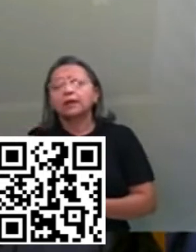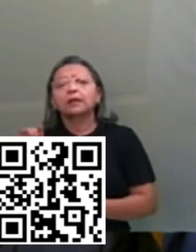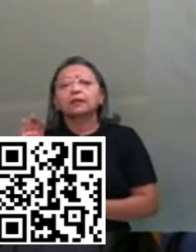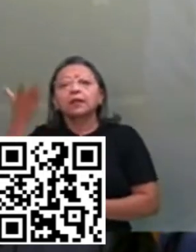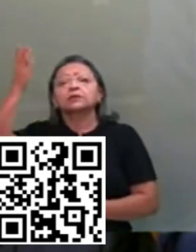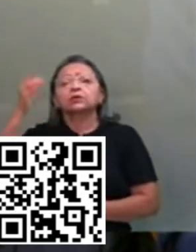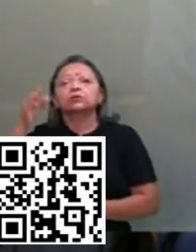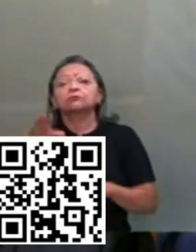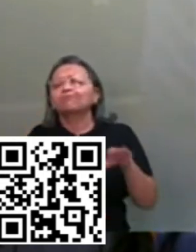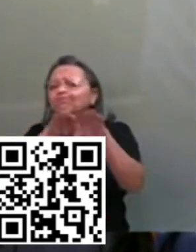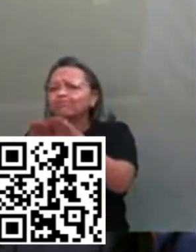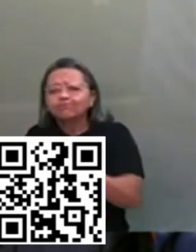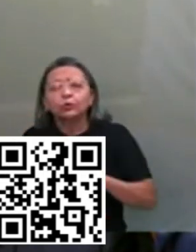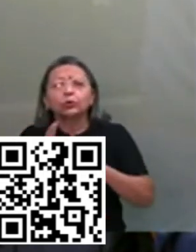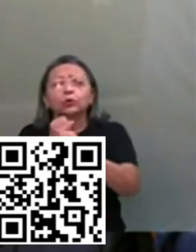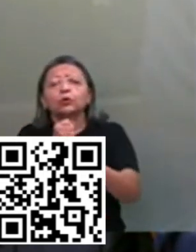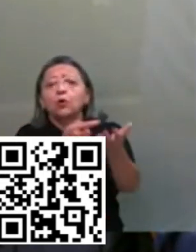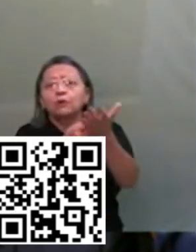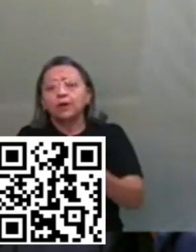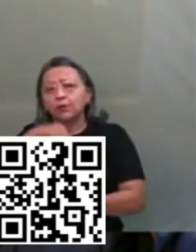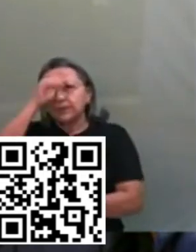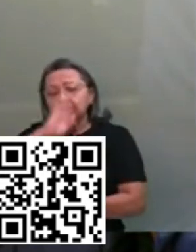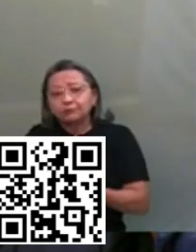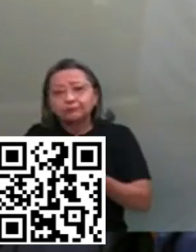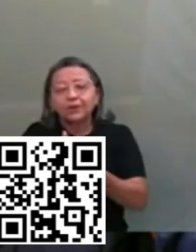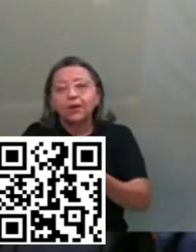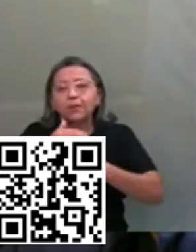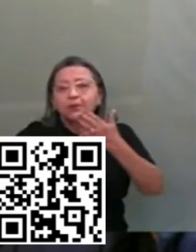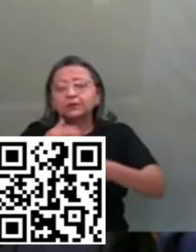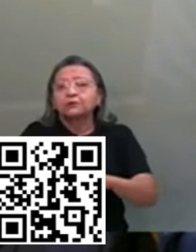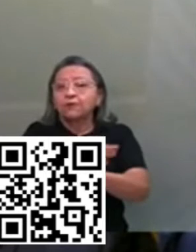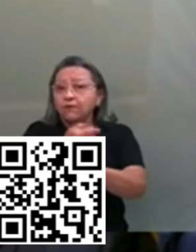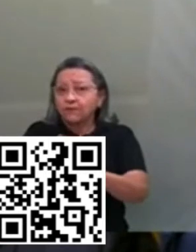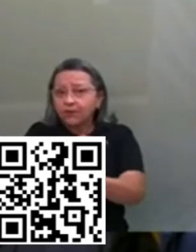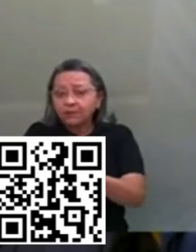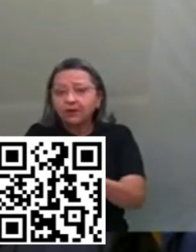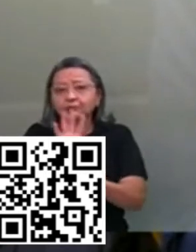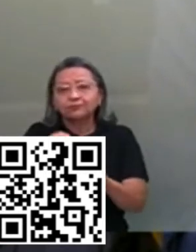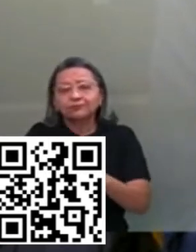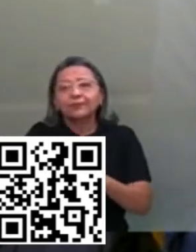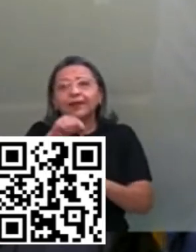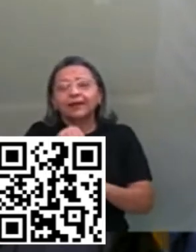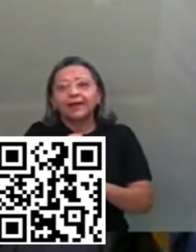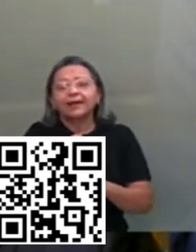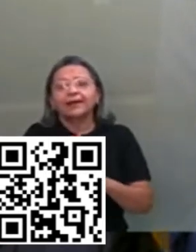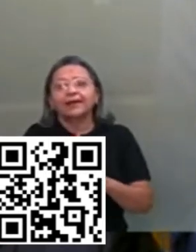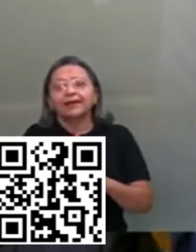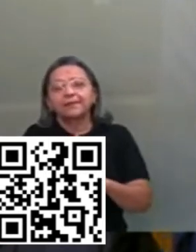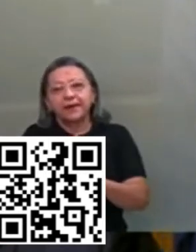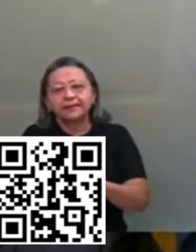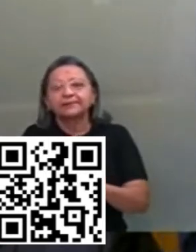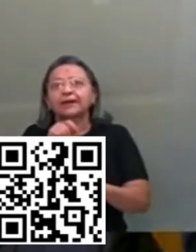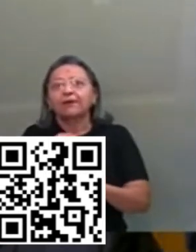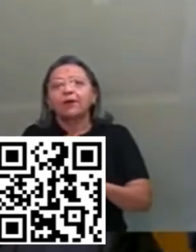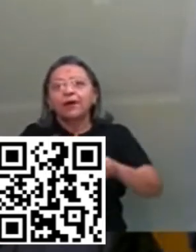por unanimidade, convidar o Brasil e dar início ao processo formal de ingresso naquela organização, a